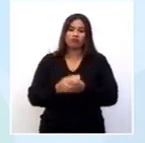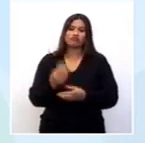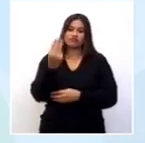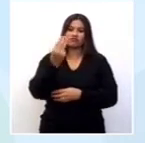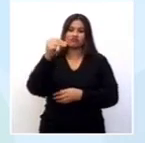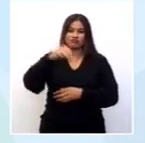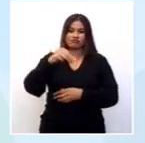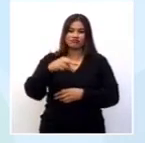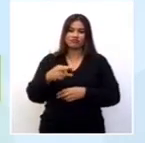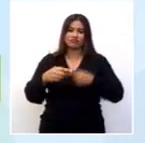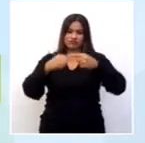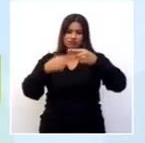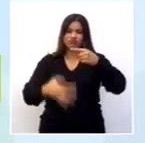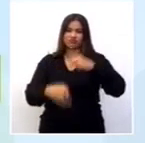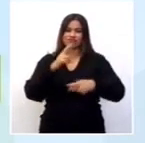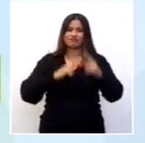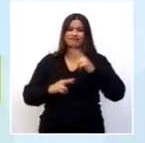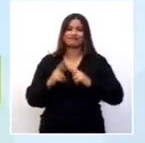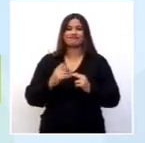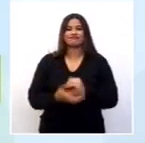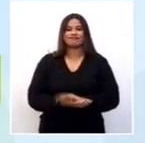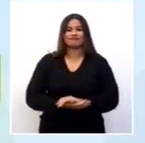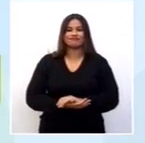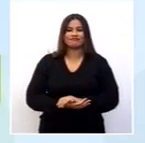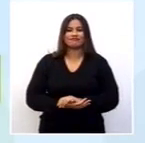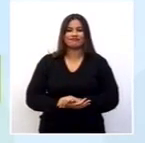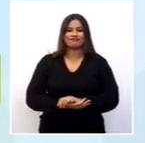para fazer suas considerações.